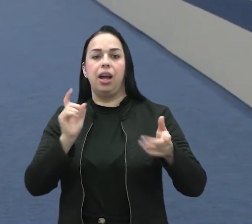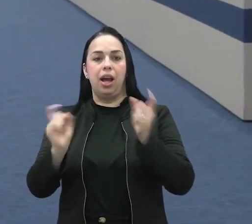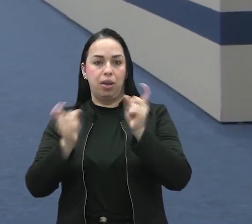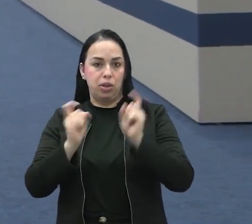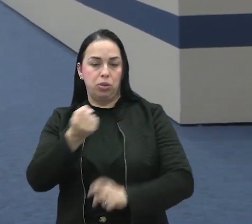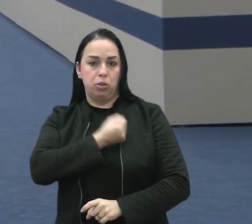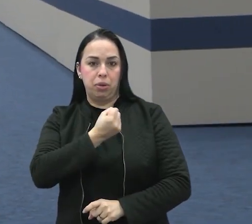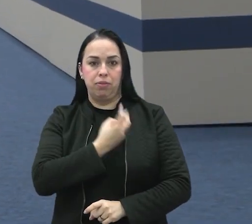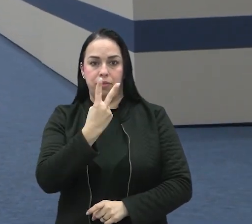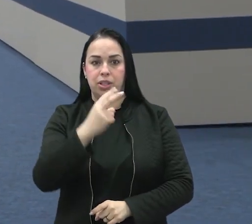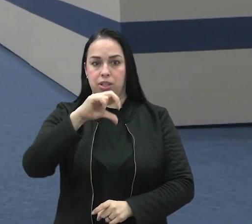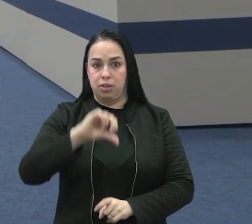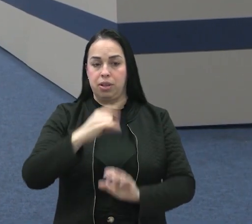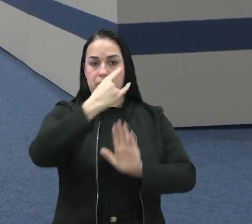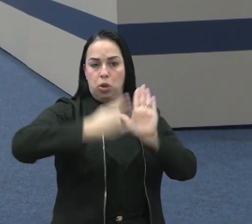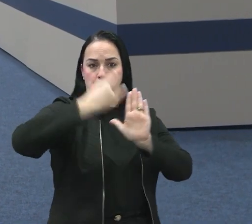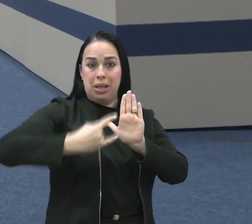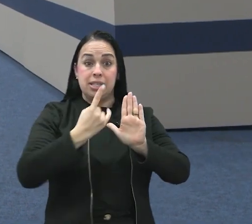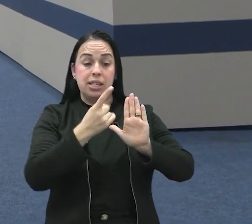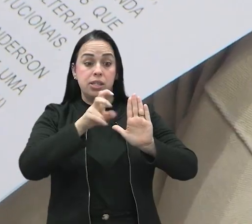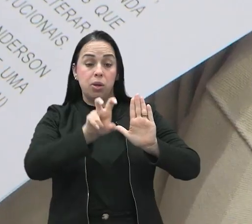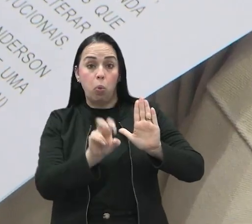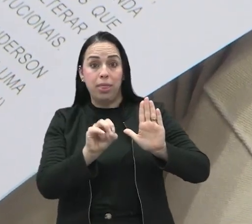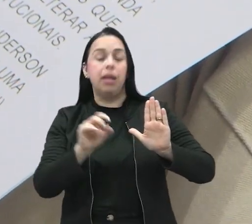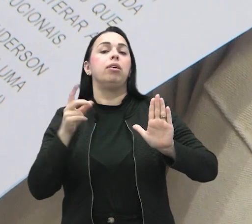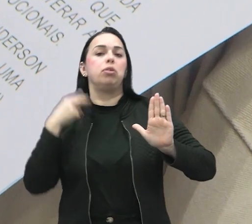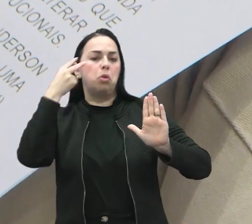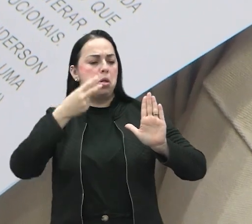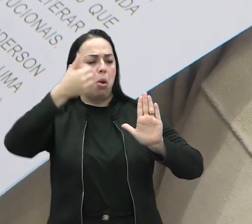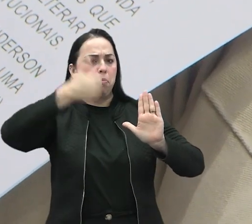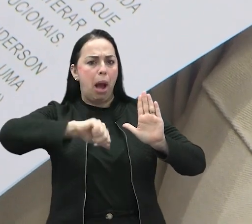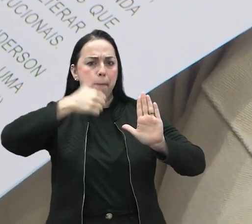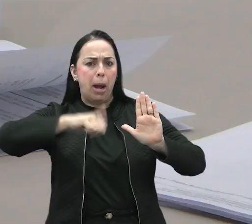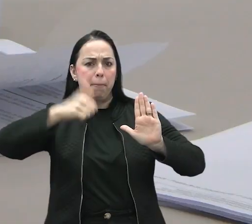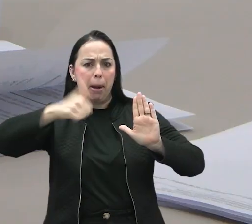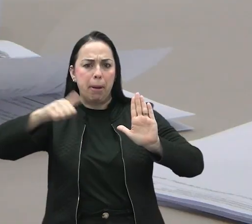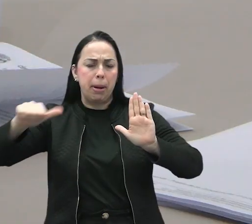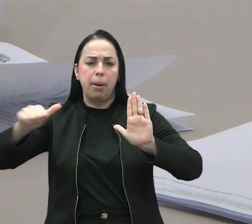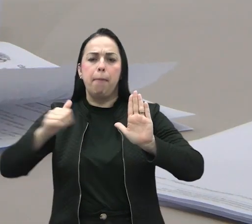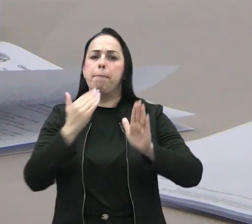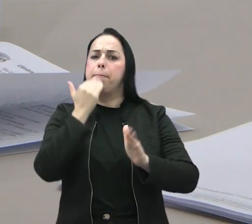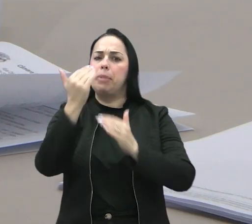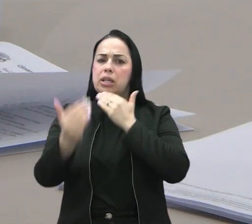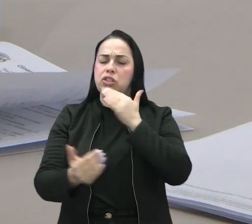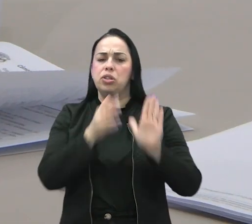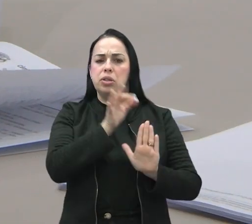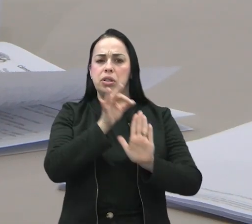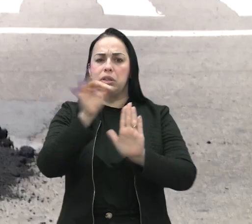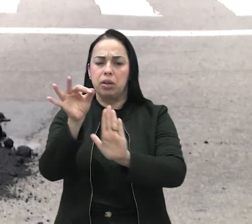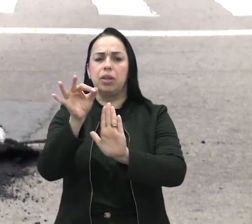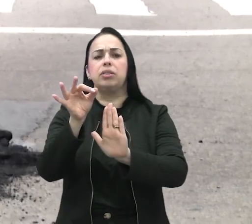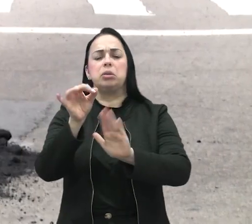do ano contou com mais de 150 documentos para apreciação dos vereadores. A maior parte,